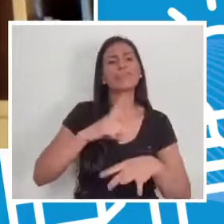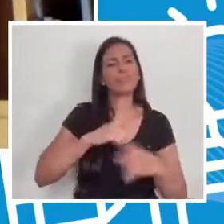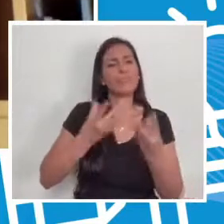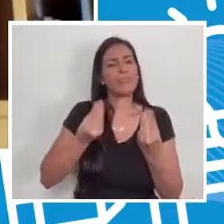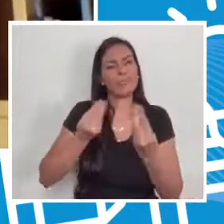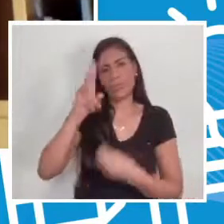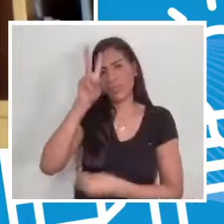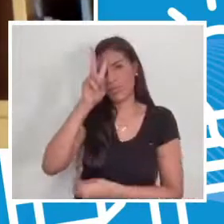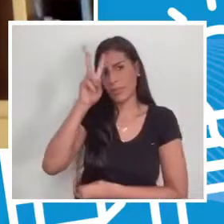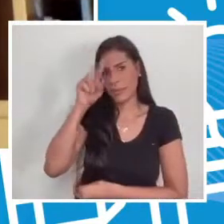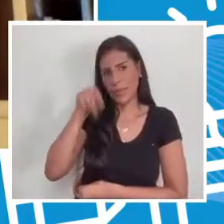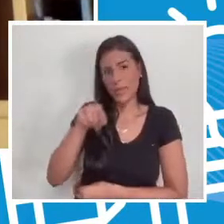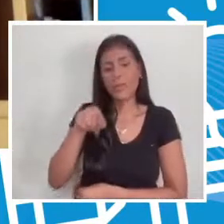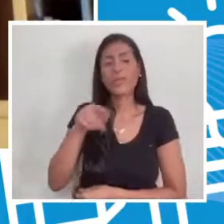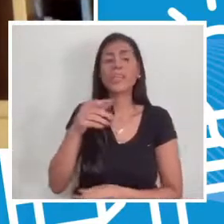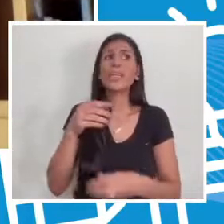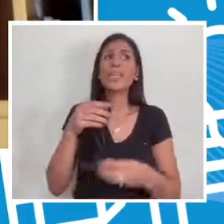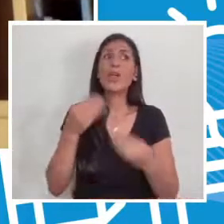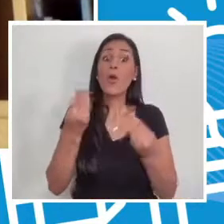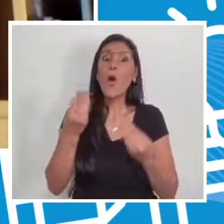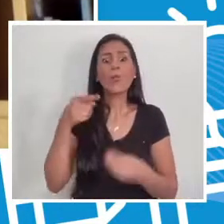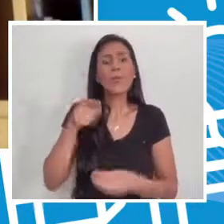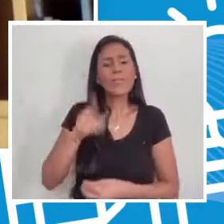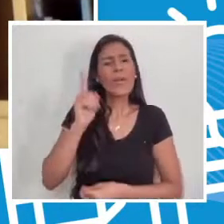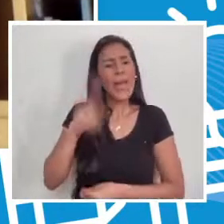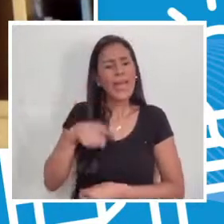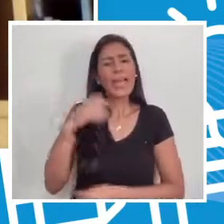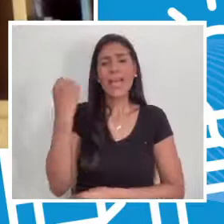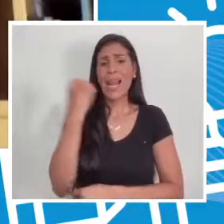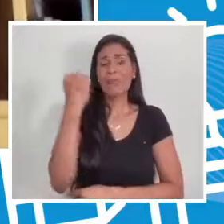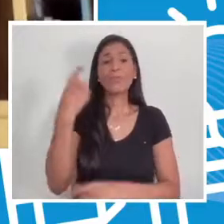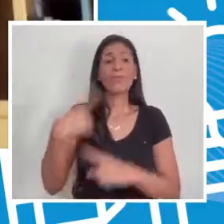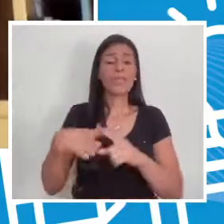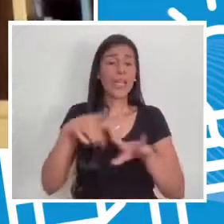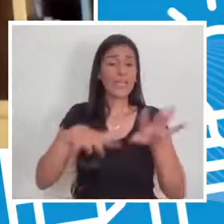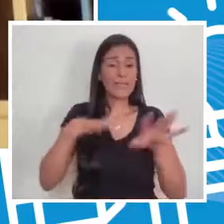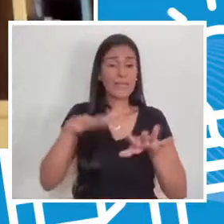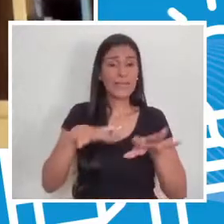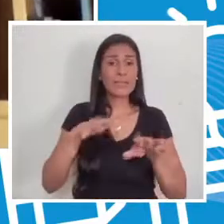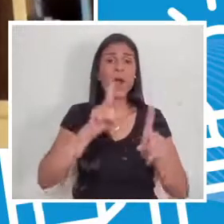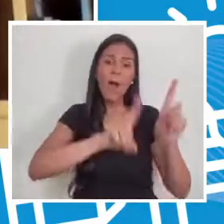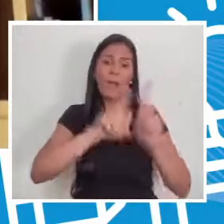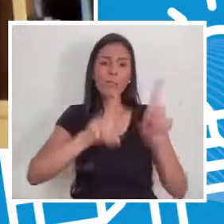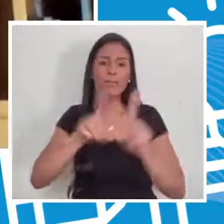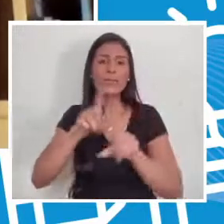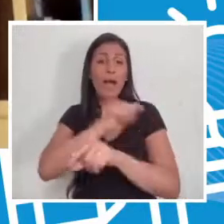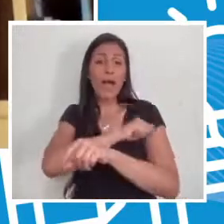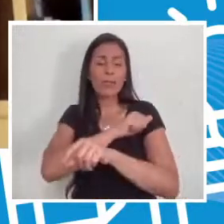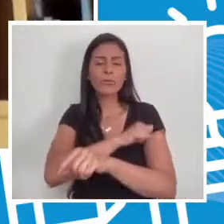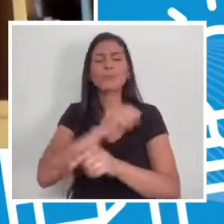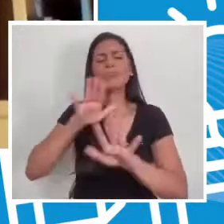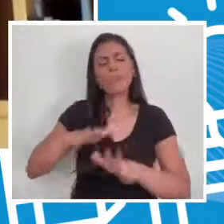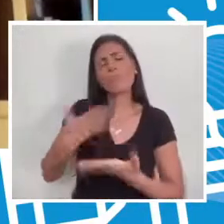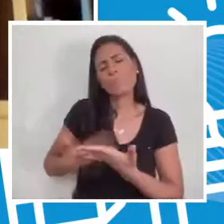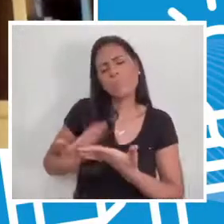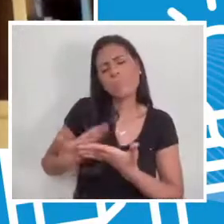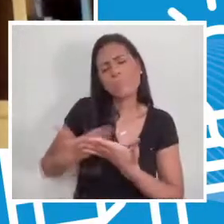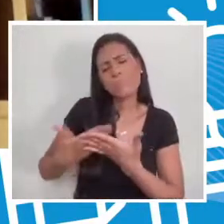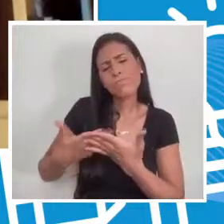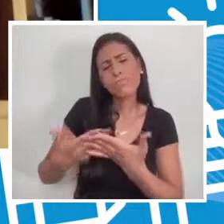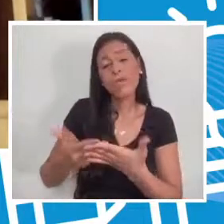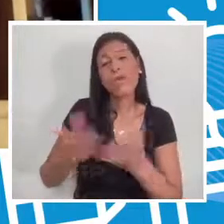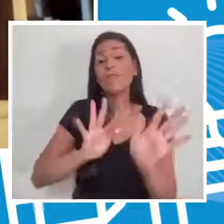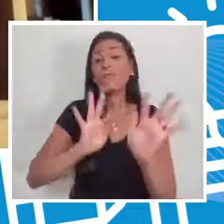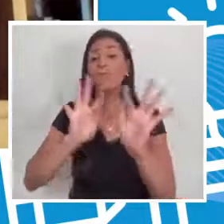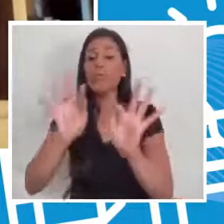grave, porque quem fica muitas vezes não aprende aquilo que deveria, que seria necessário aprender, e eu nem estou